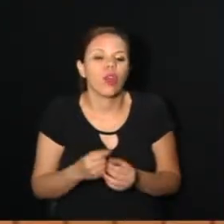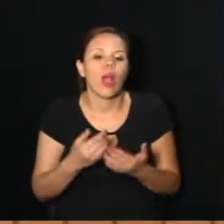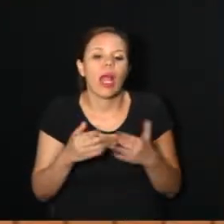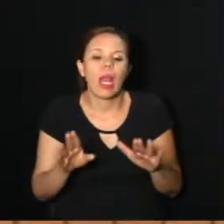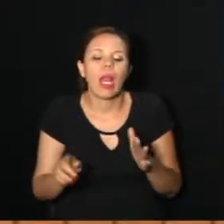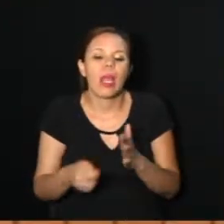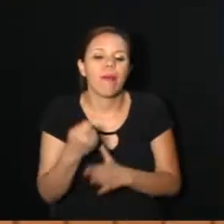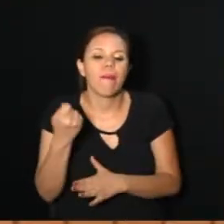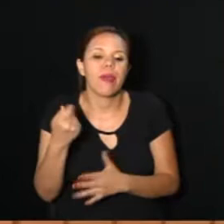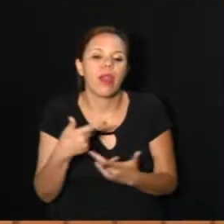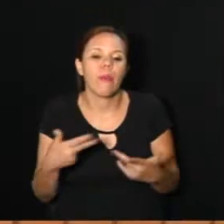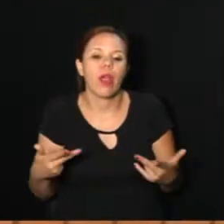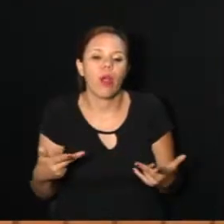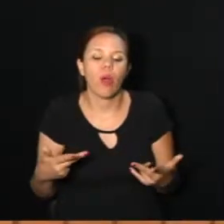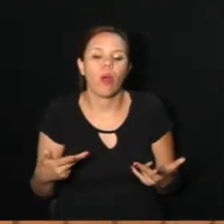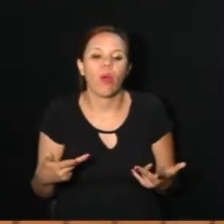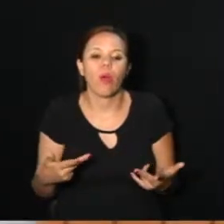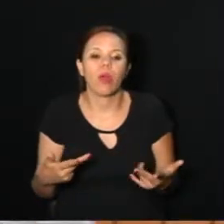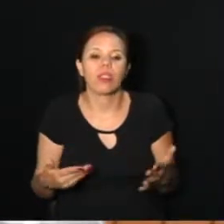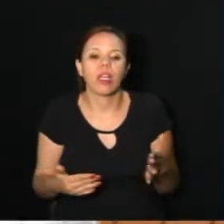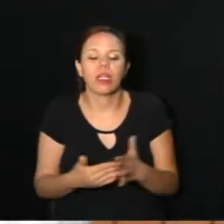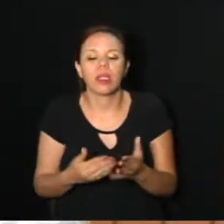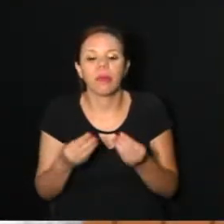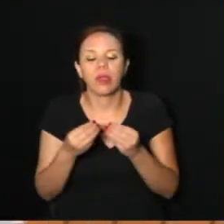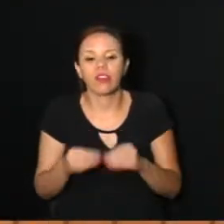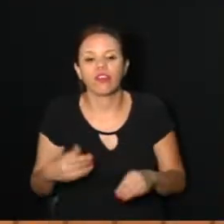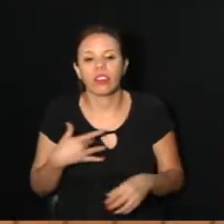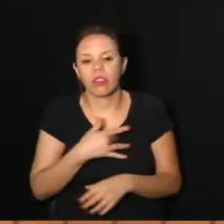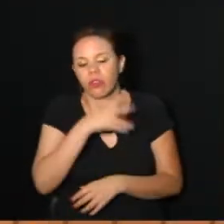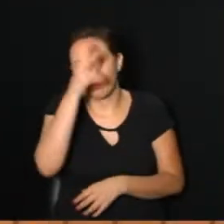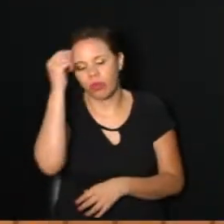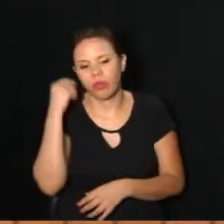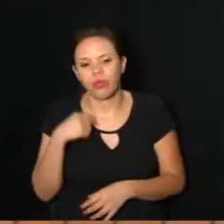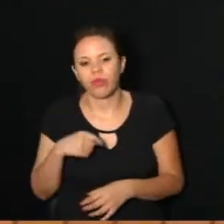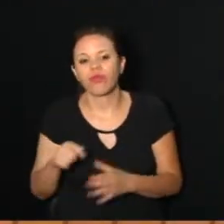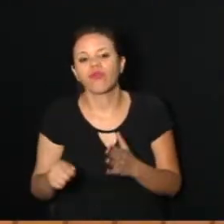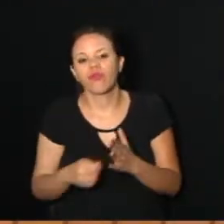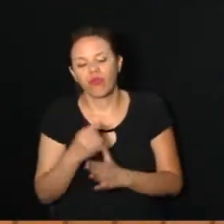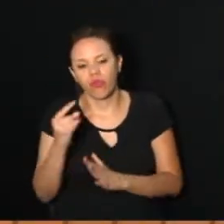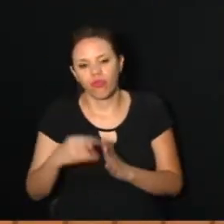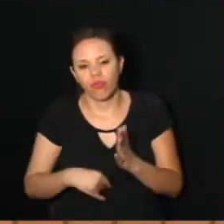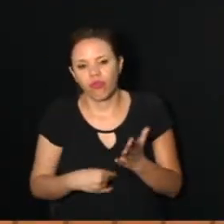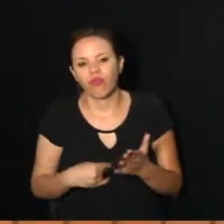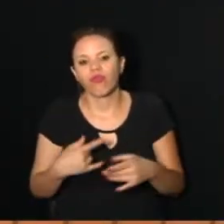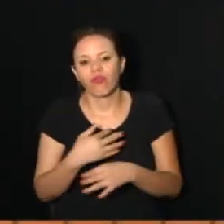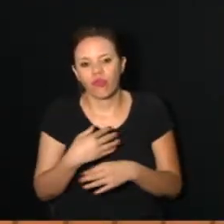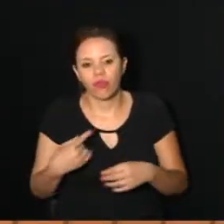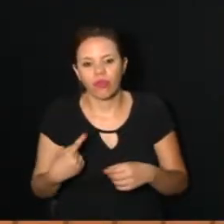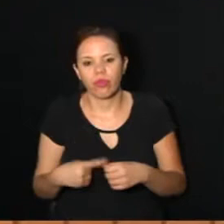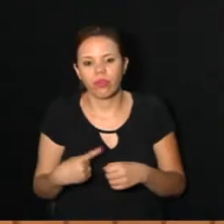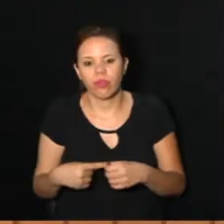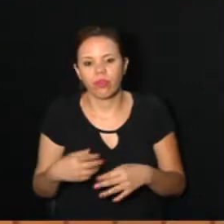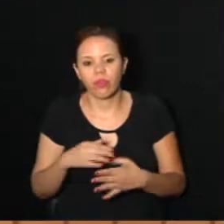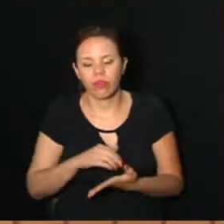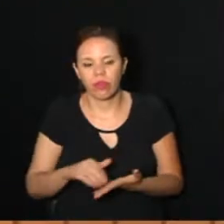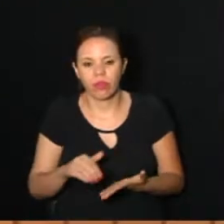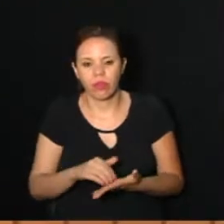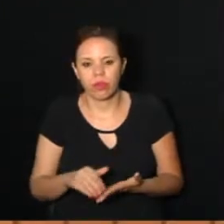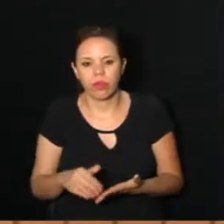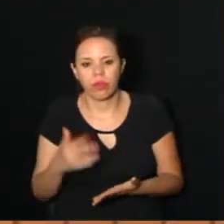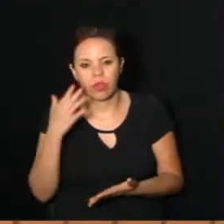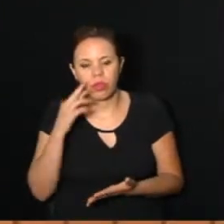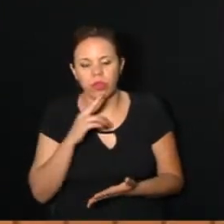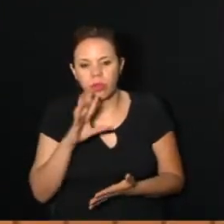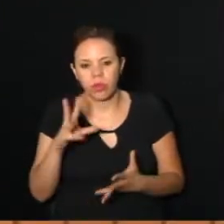na alçada, vamos dizer assim, do alvará de uso da Secretaria de Planejamento e Urbanismo. Tá bem? Não sei se